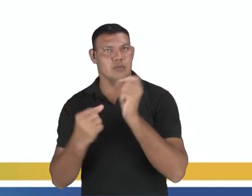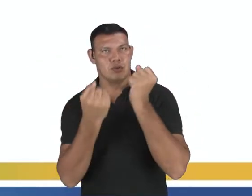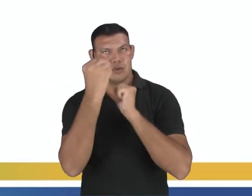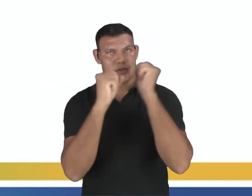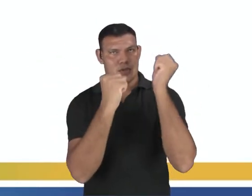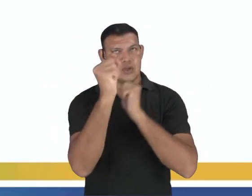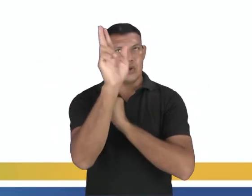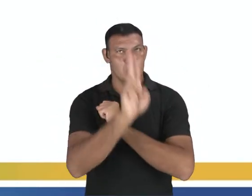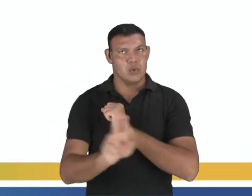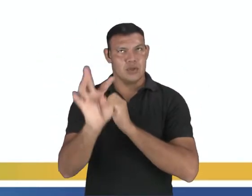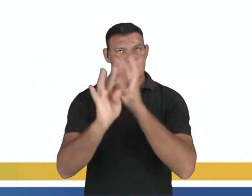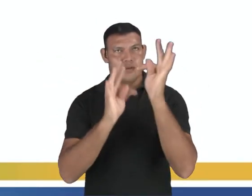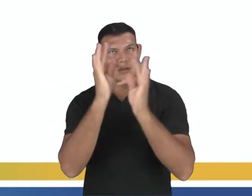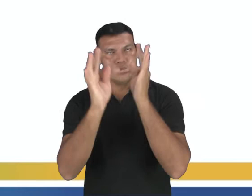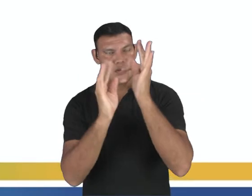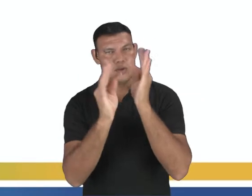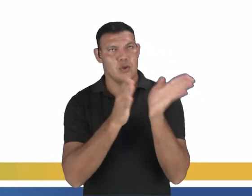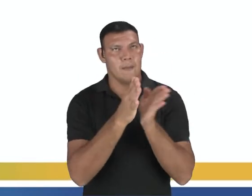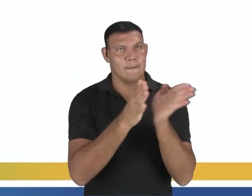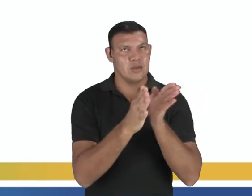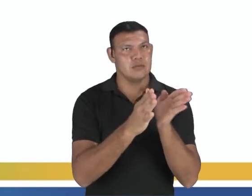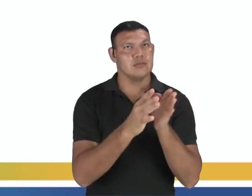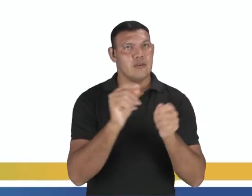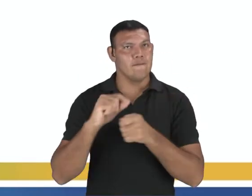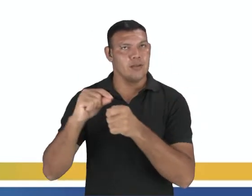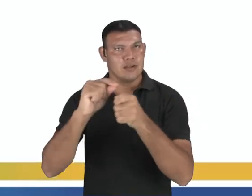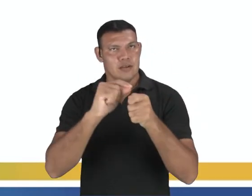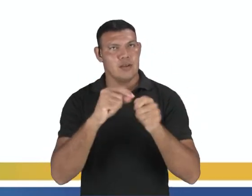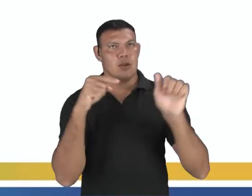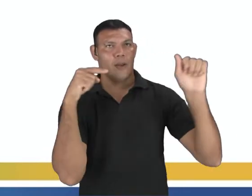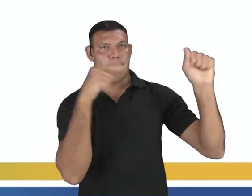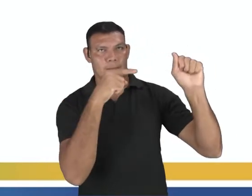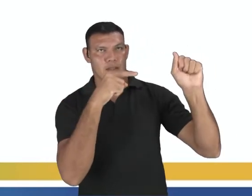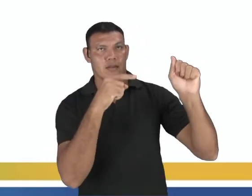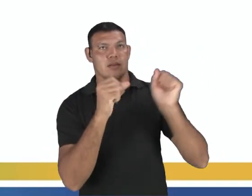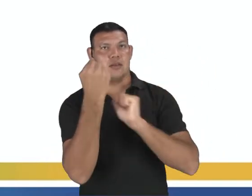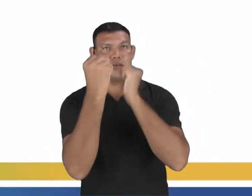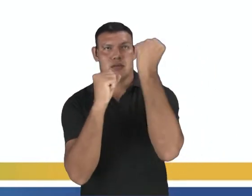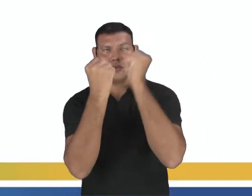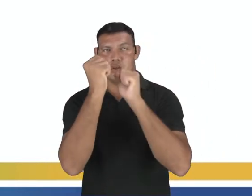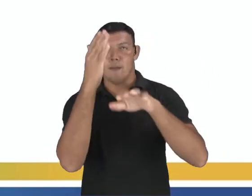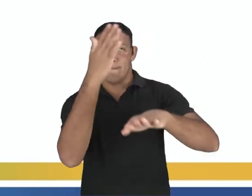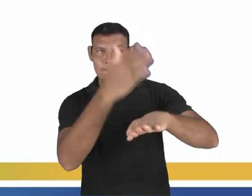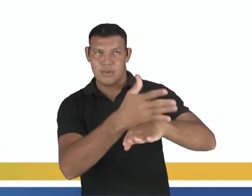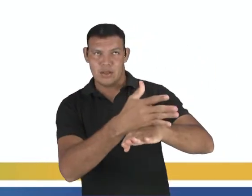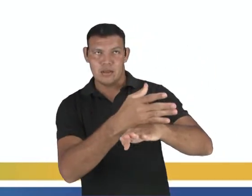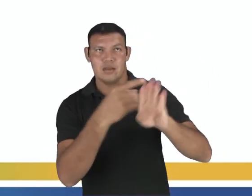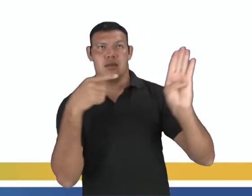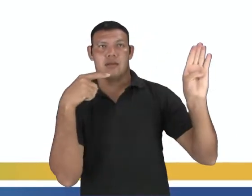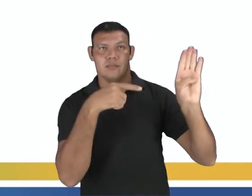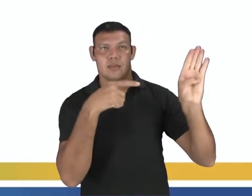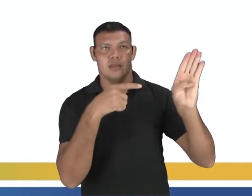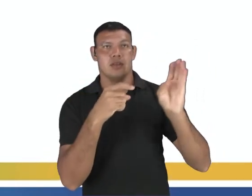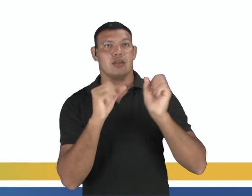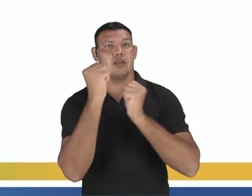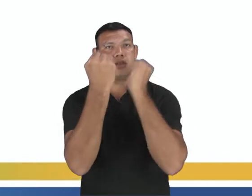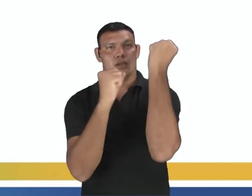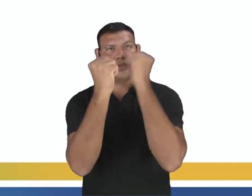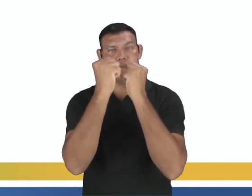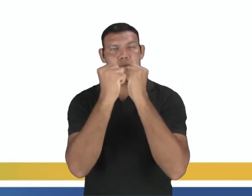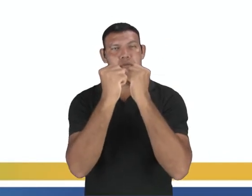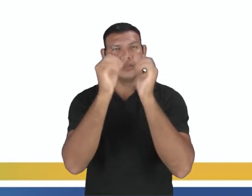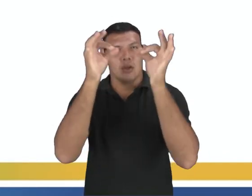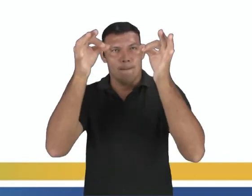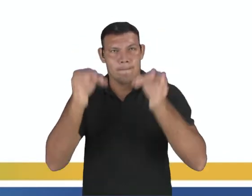de produção. Letra A: indústria moderna. B: indústria de ponta. C: indústria tradicional.